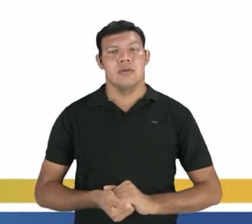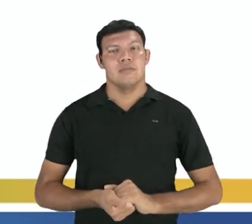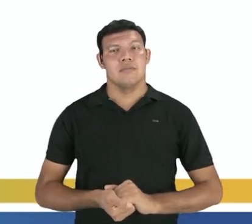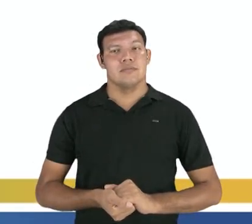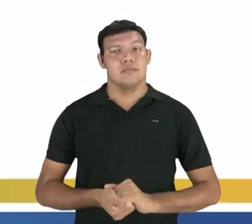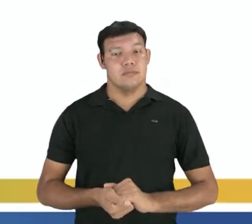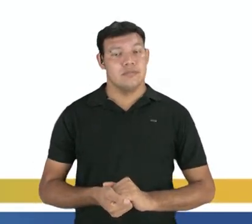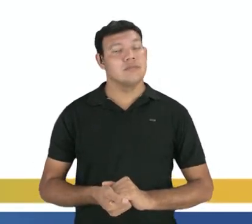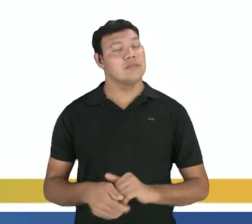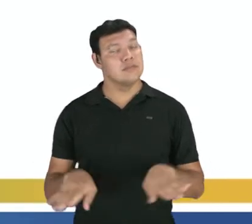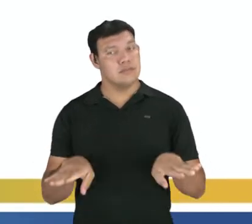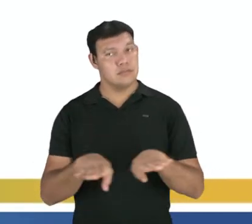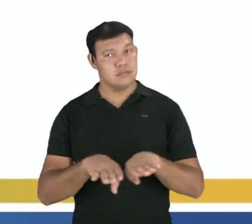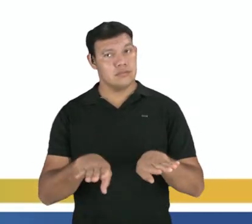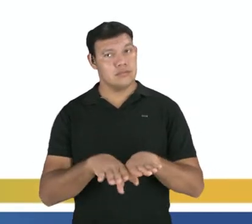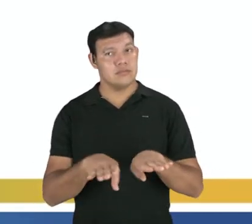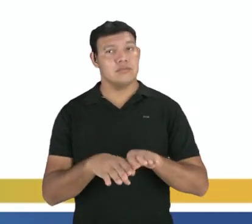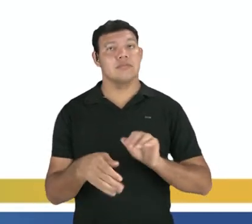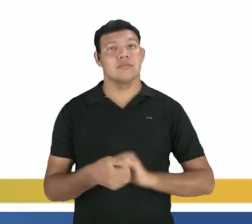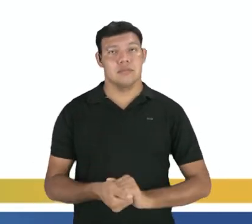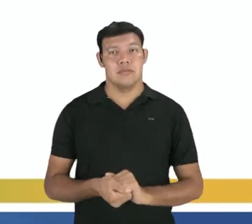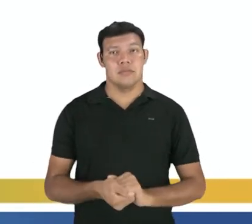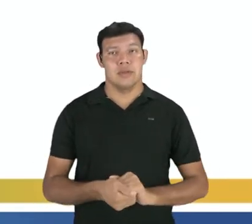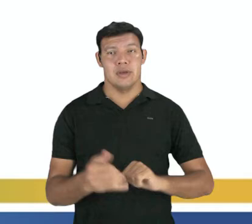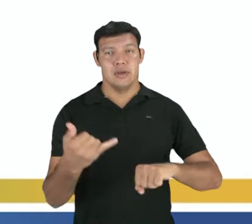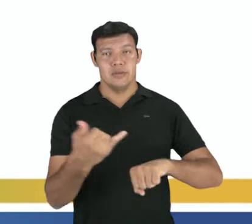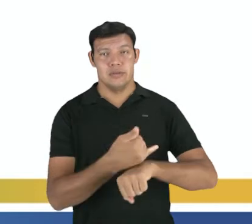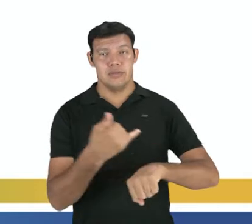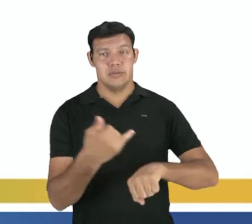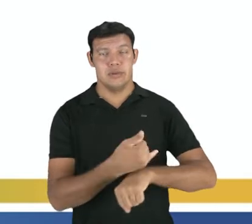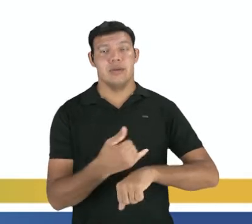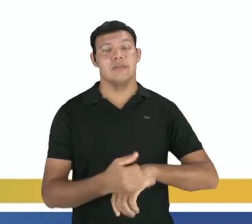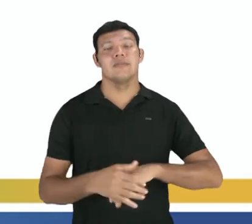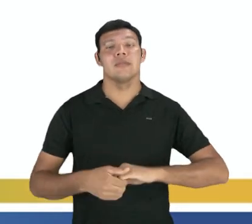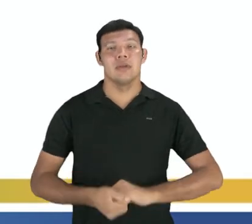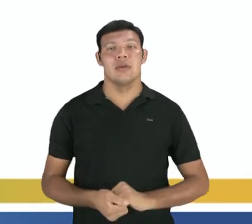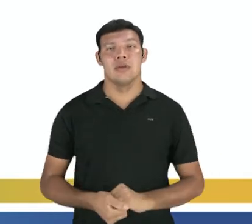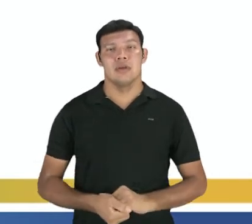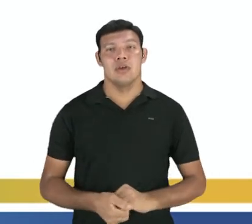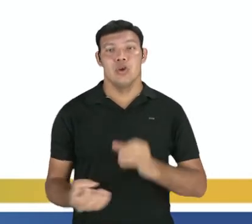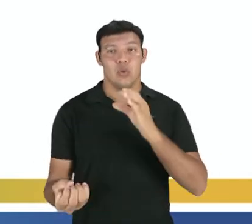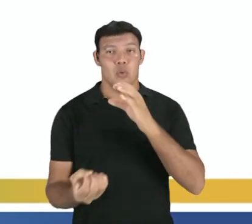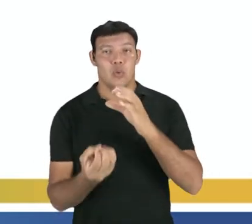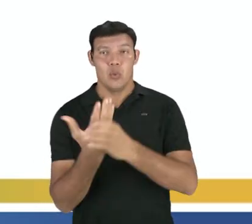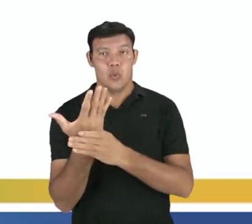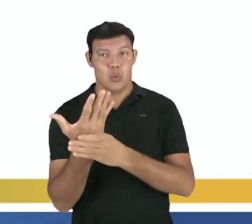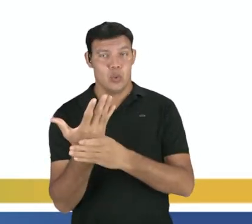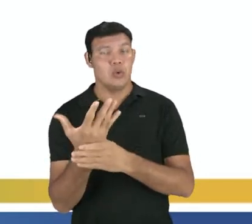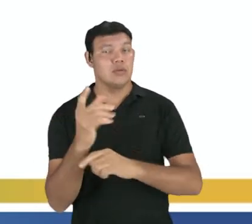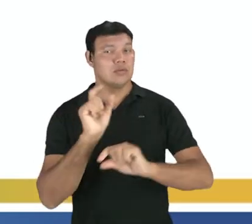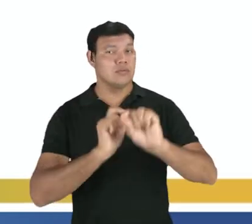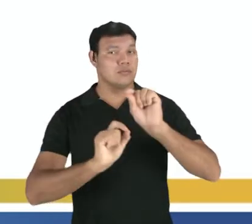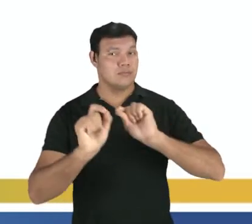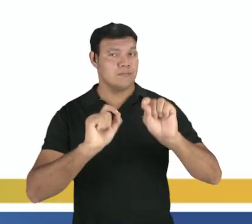a gente tem aqui a metalurgia, né, que é o surgimento,